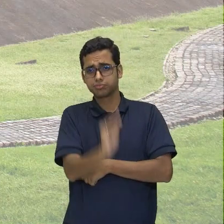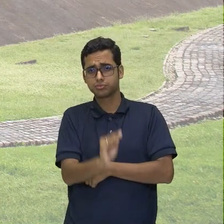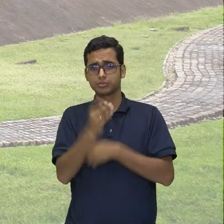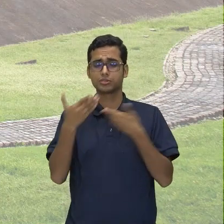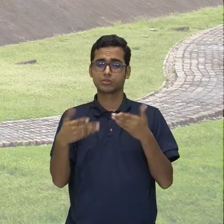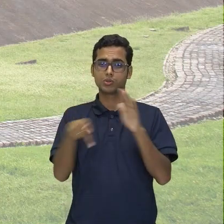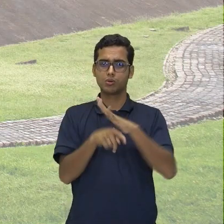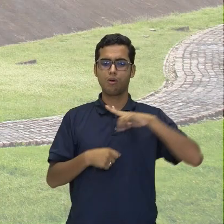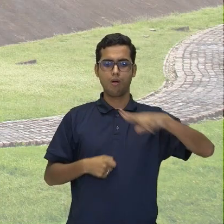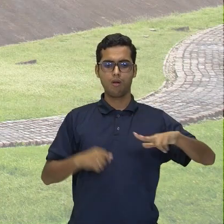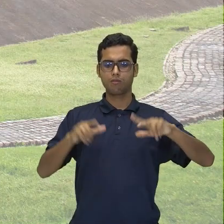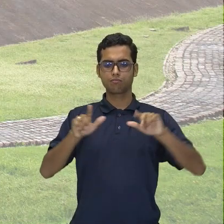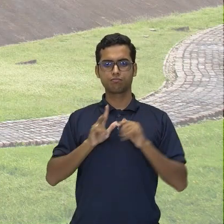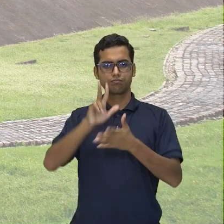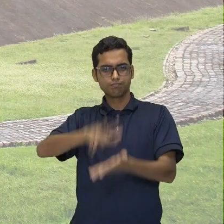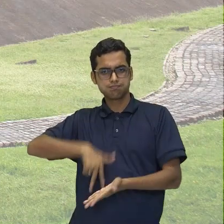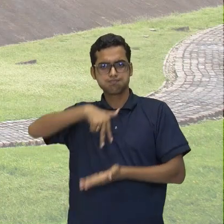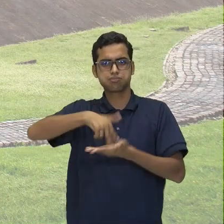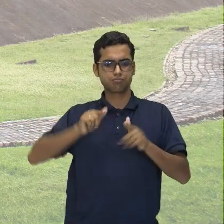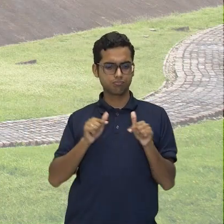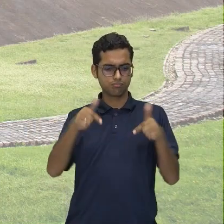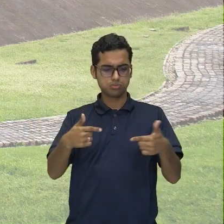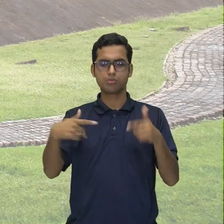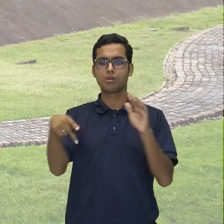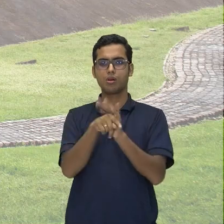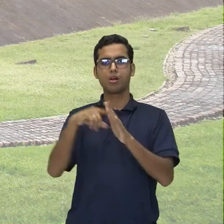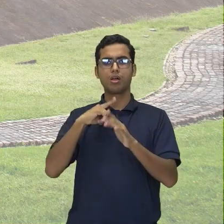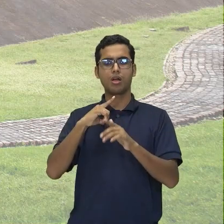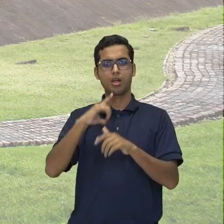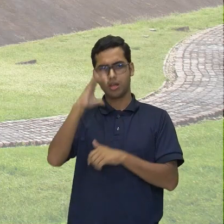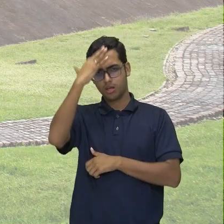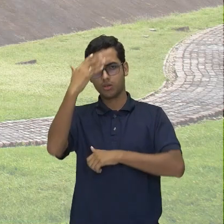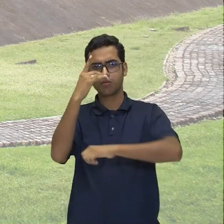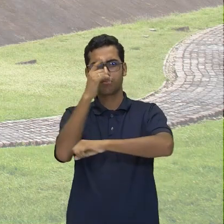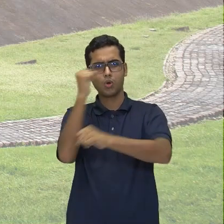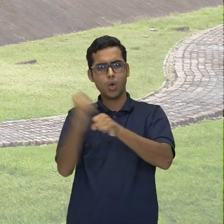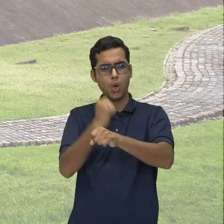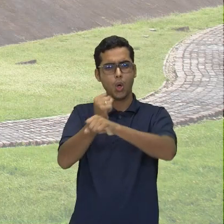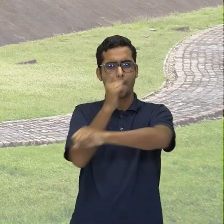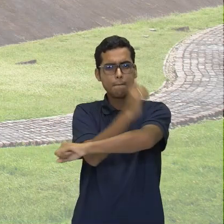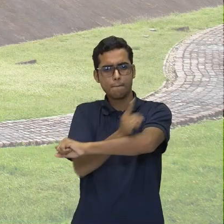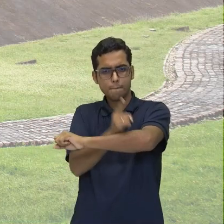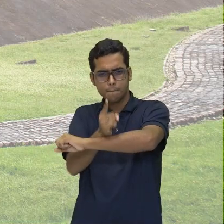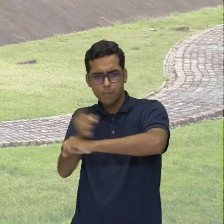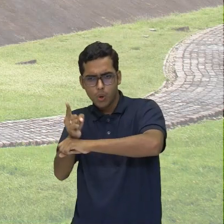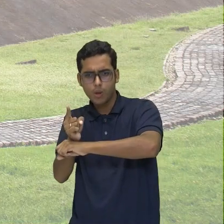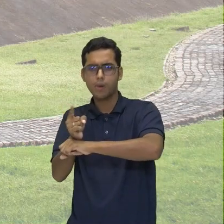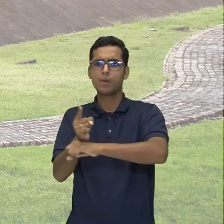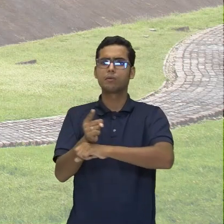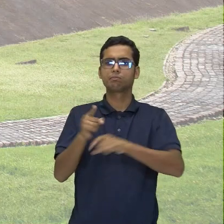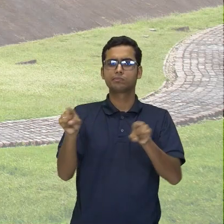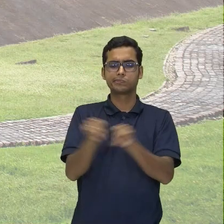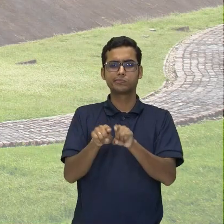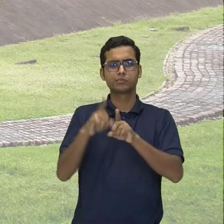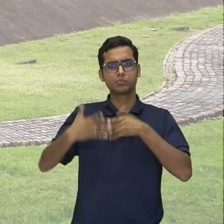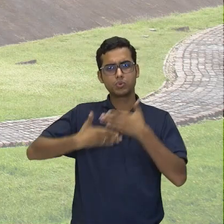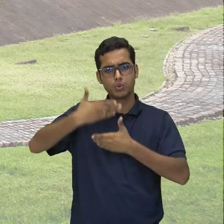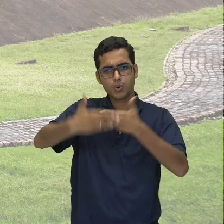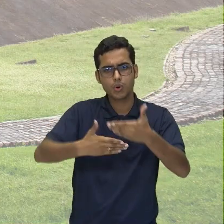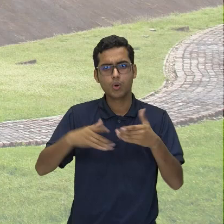acaba tomando essa iniciativa. E qual é o resultado disso? o aumento do processo